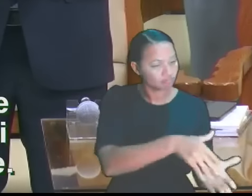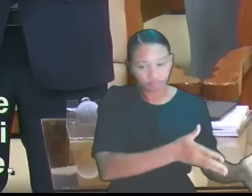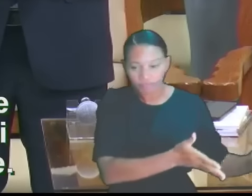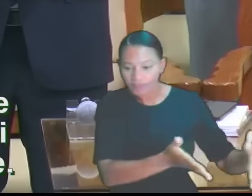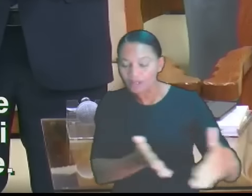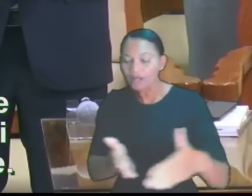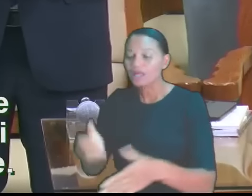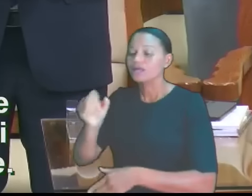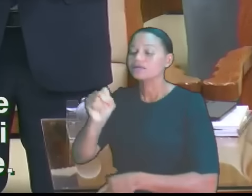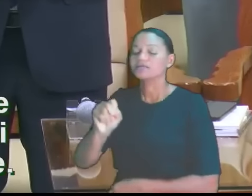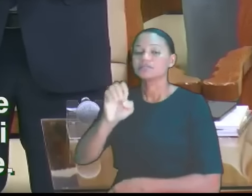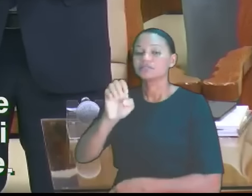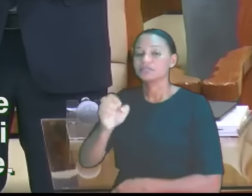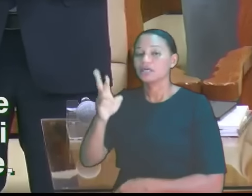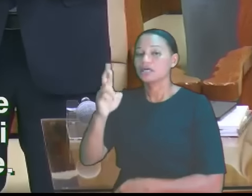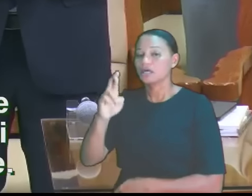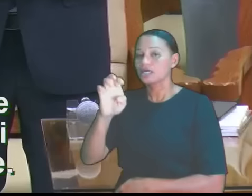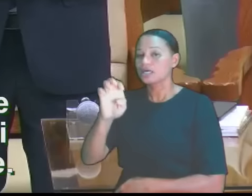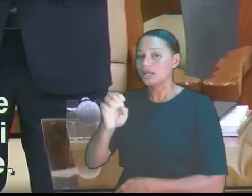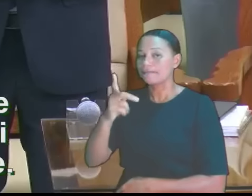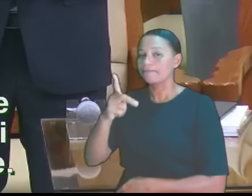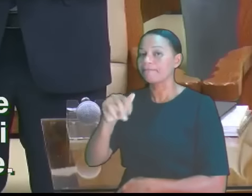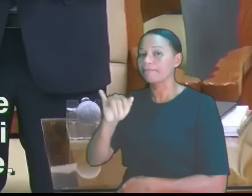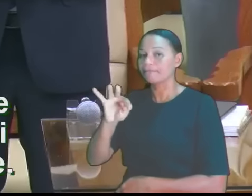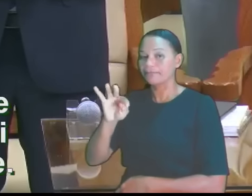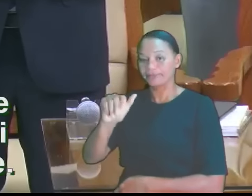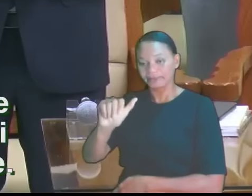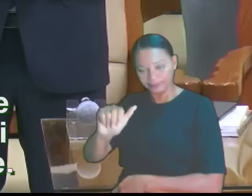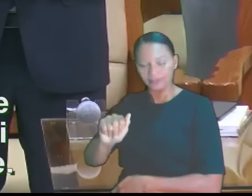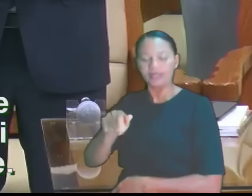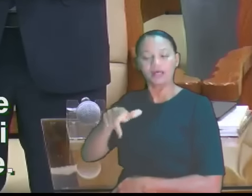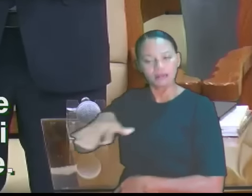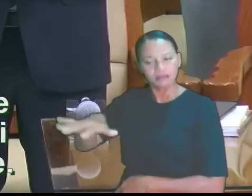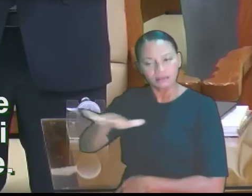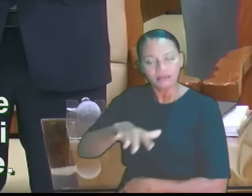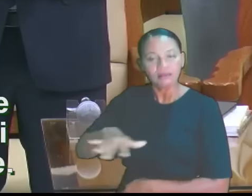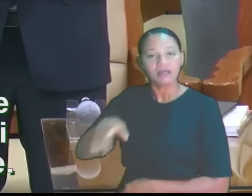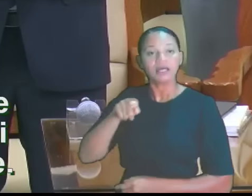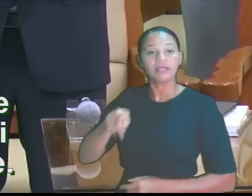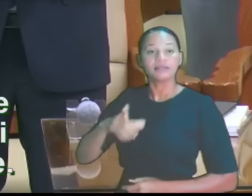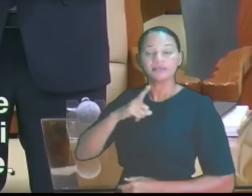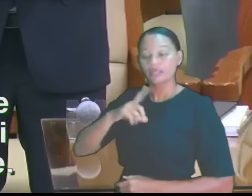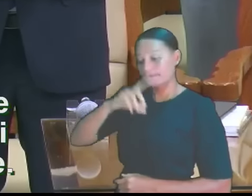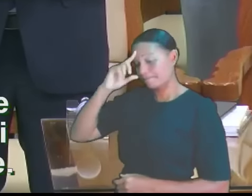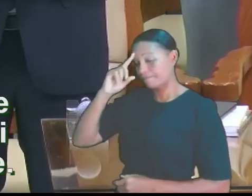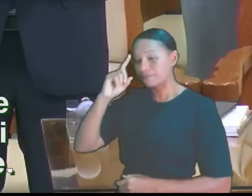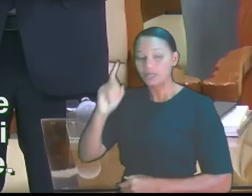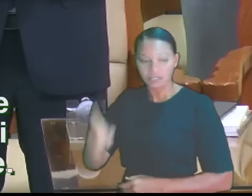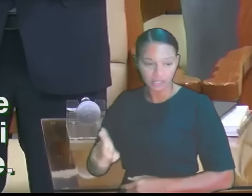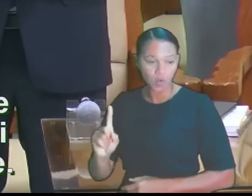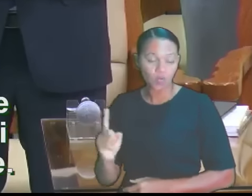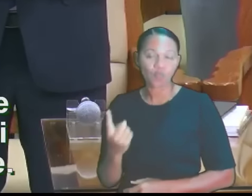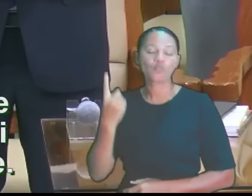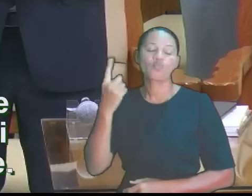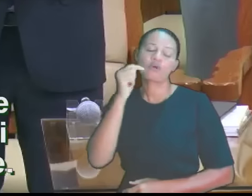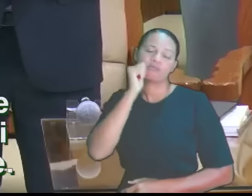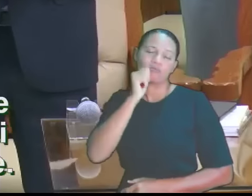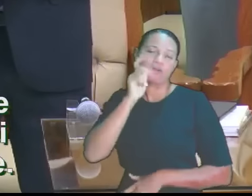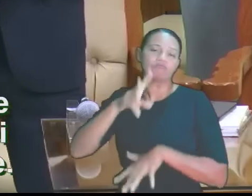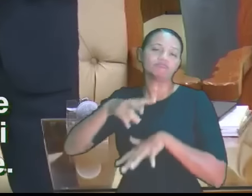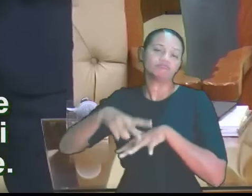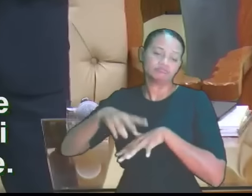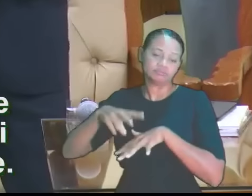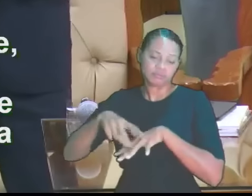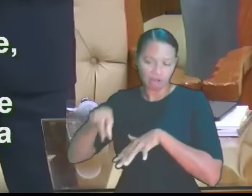Serepta, que é de Sidom, habita ali. Eis que ordenei ali a uma mulher viúva que